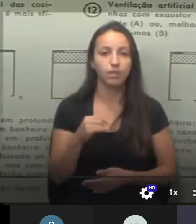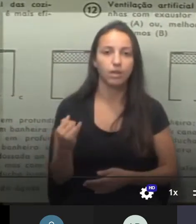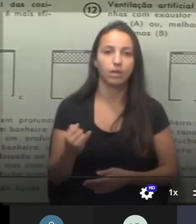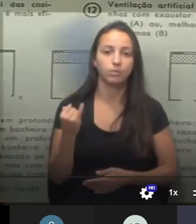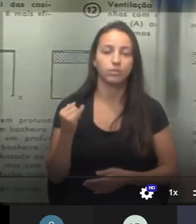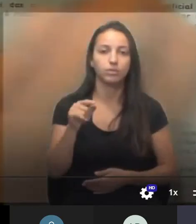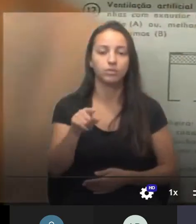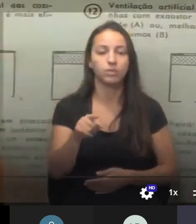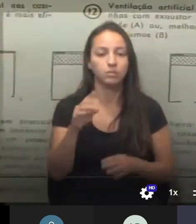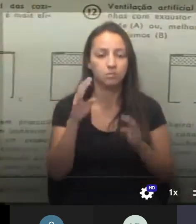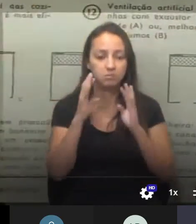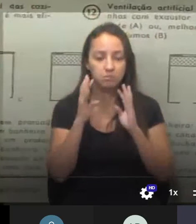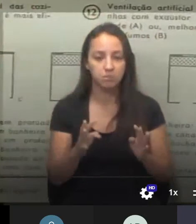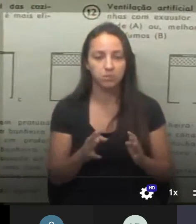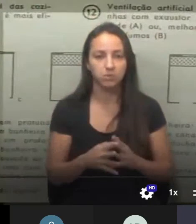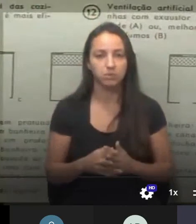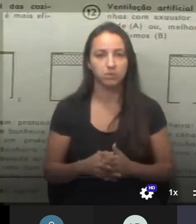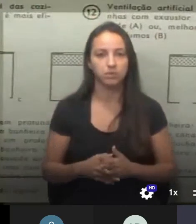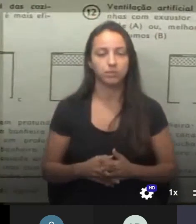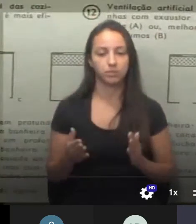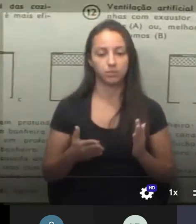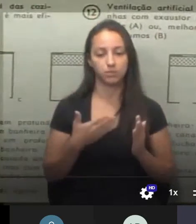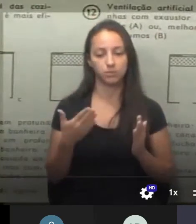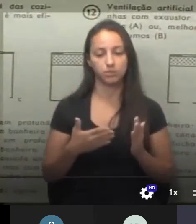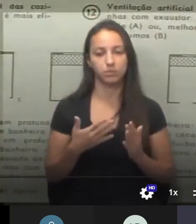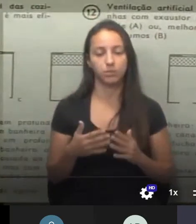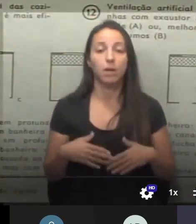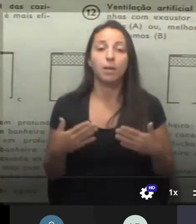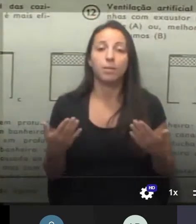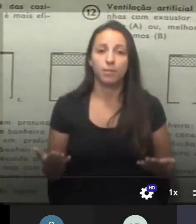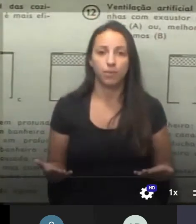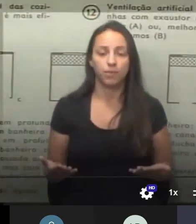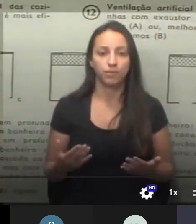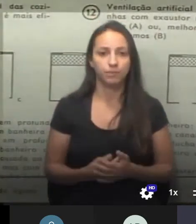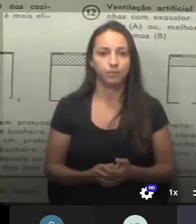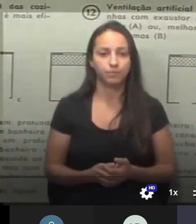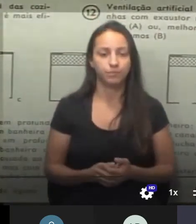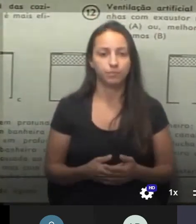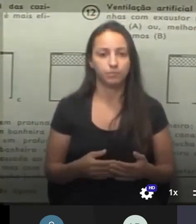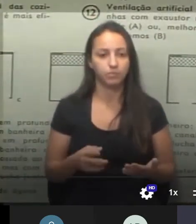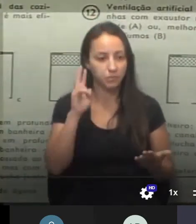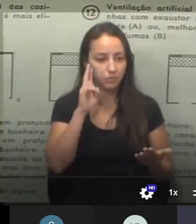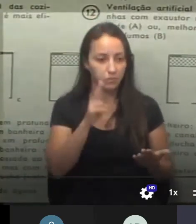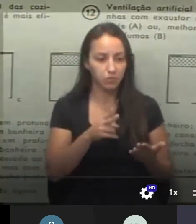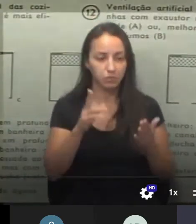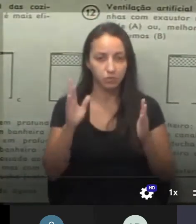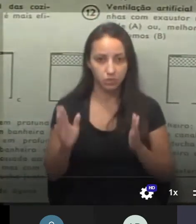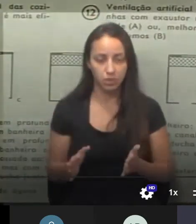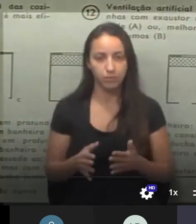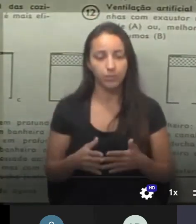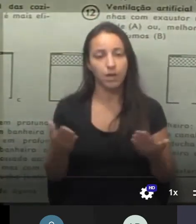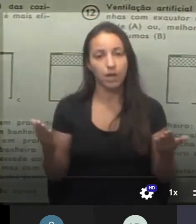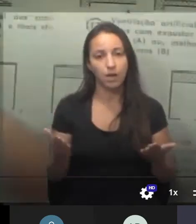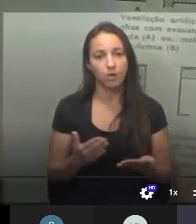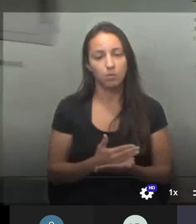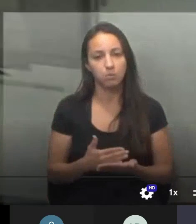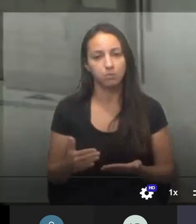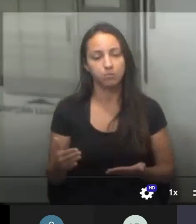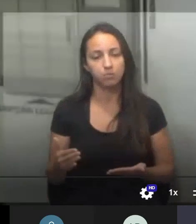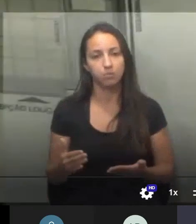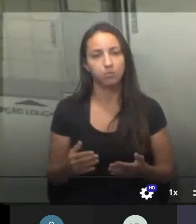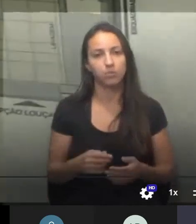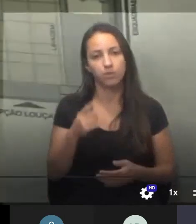você observar bem este livro. Bom, visto isso, podemos